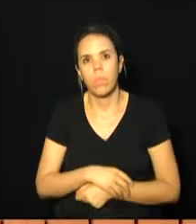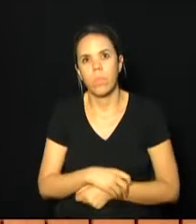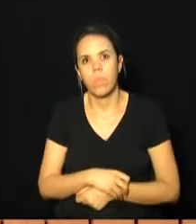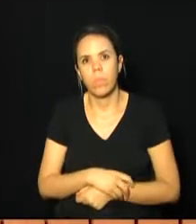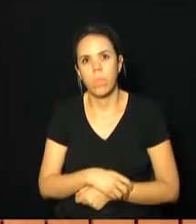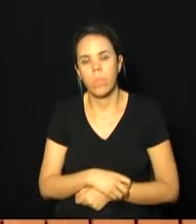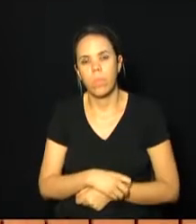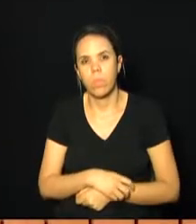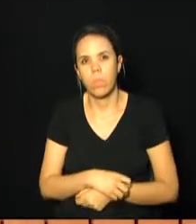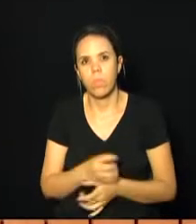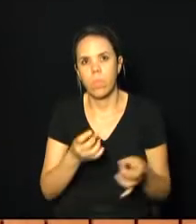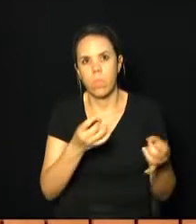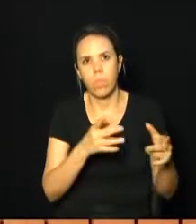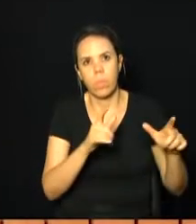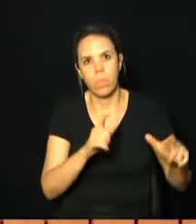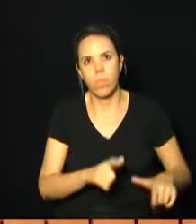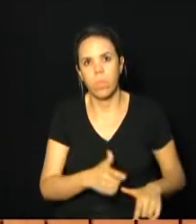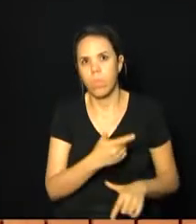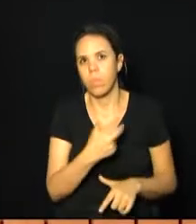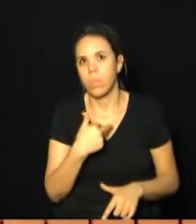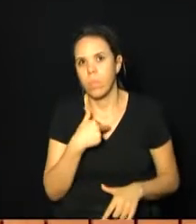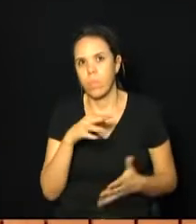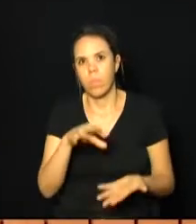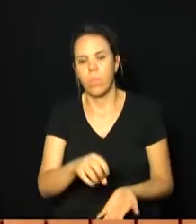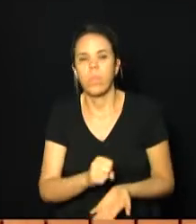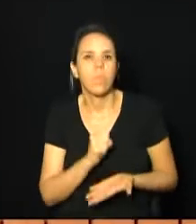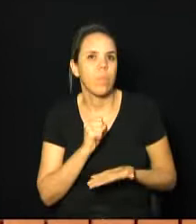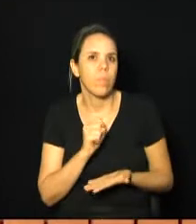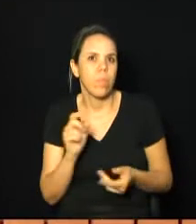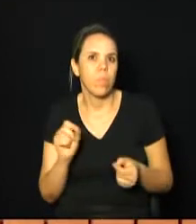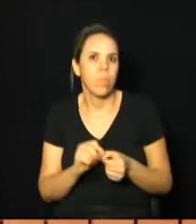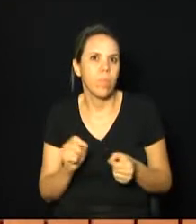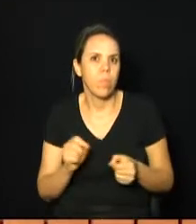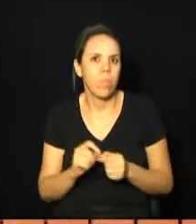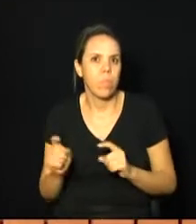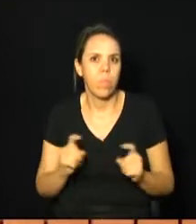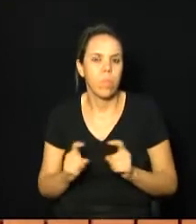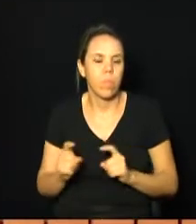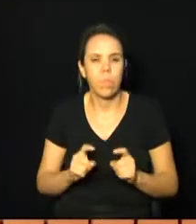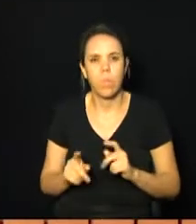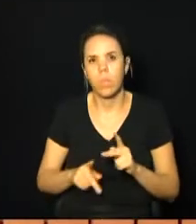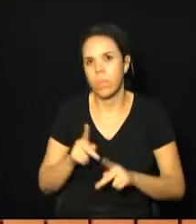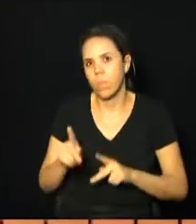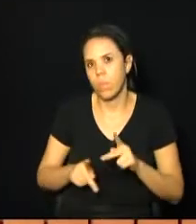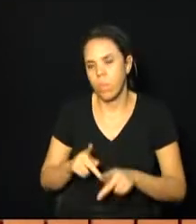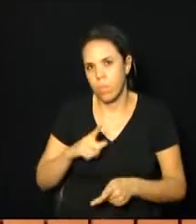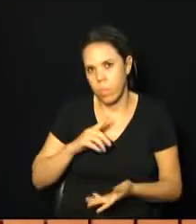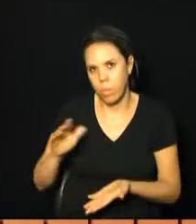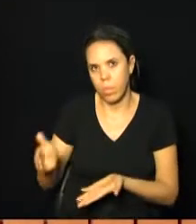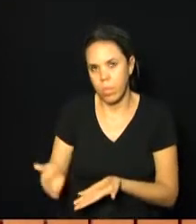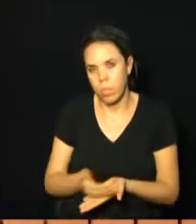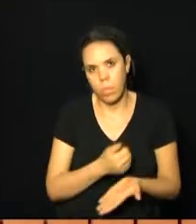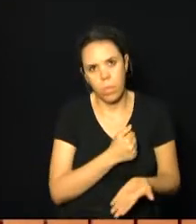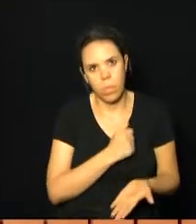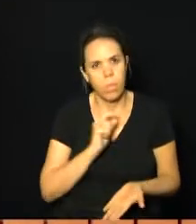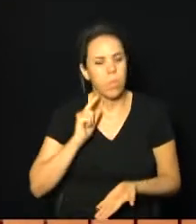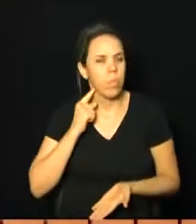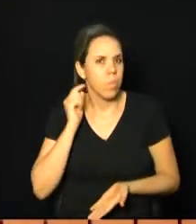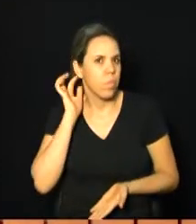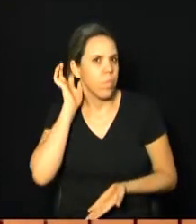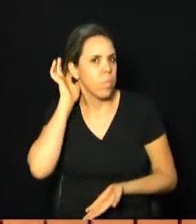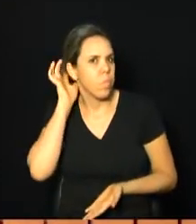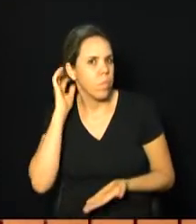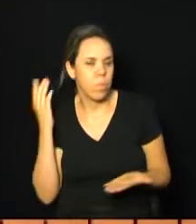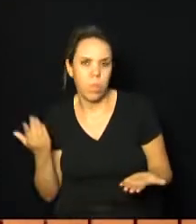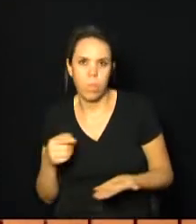eles joguem lá. Como a gente não tem condição de pegar, a gente está fazendo reuniões com o pessoal que tira, né, esse lixo.